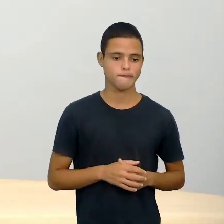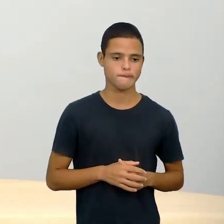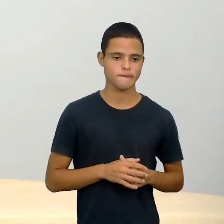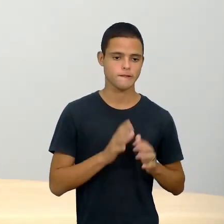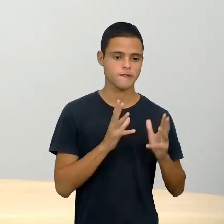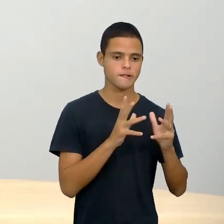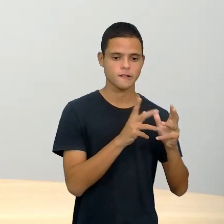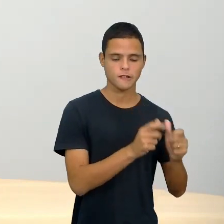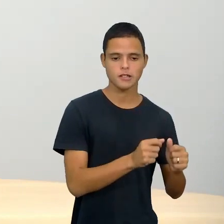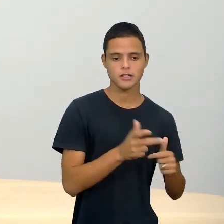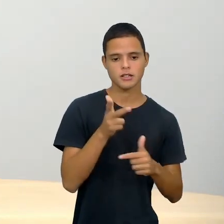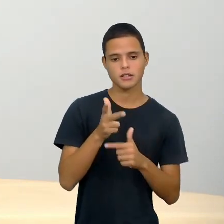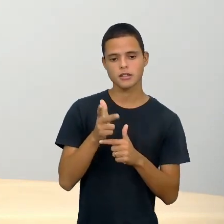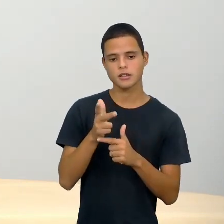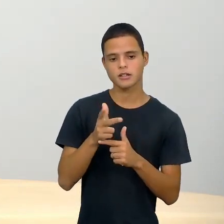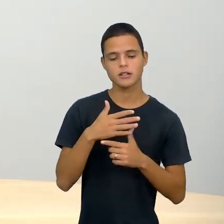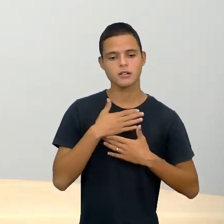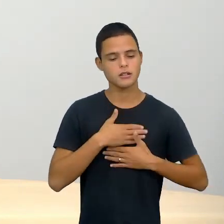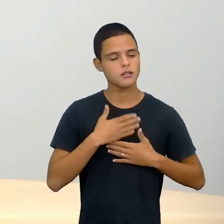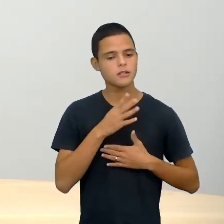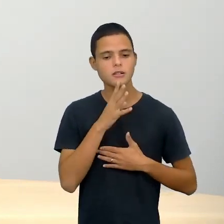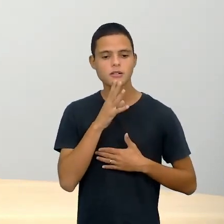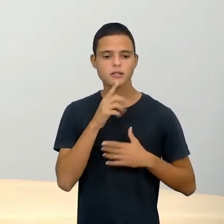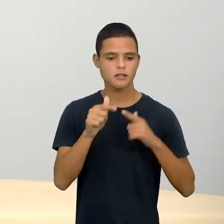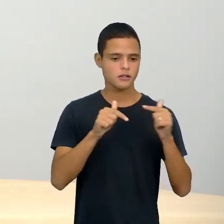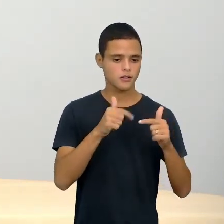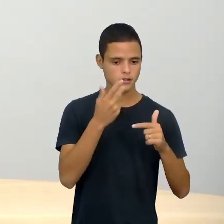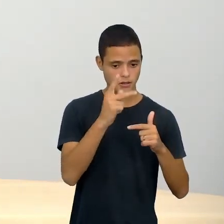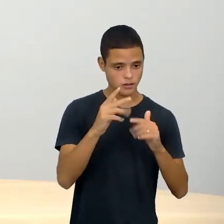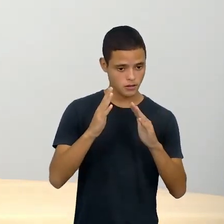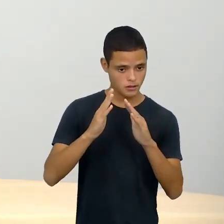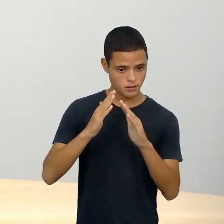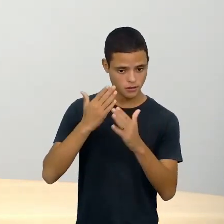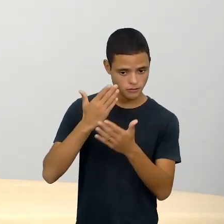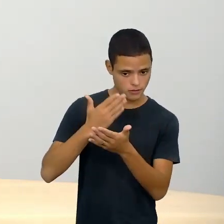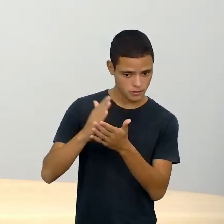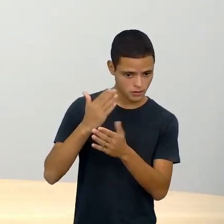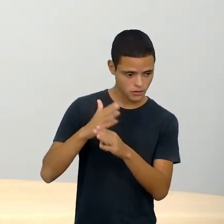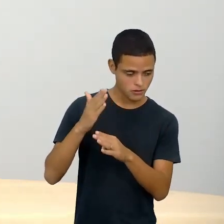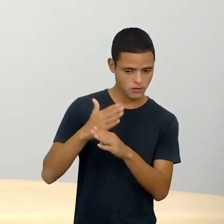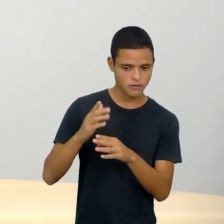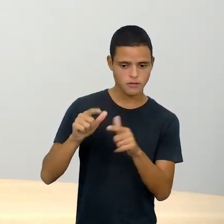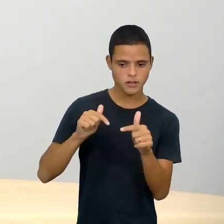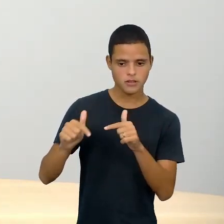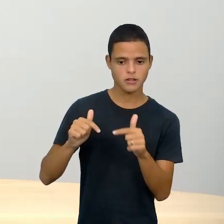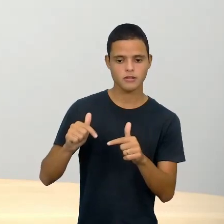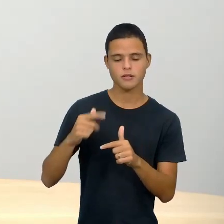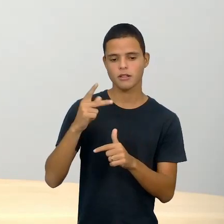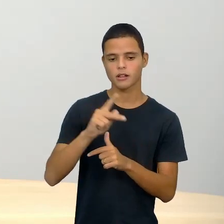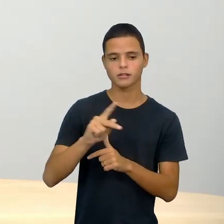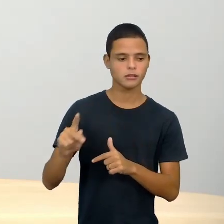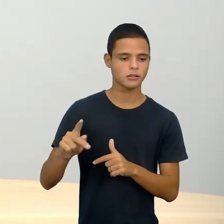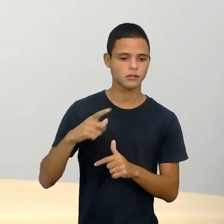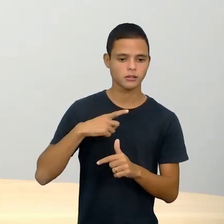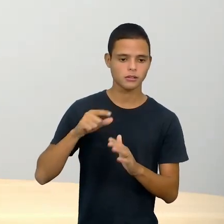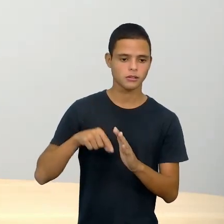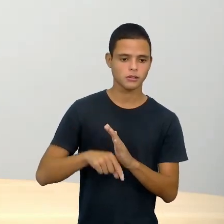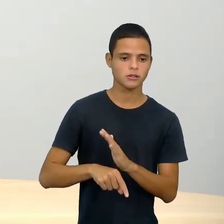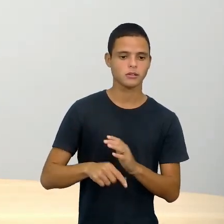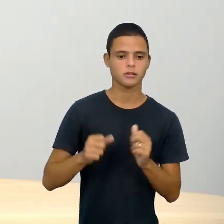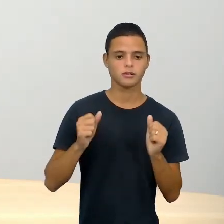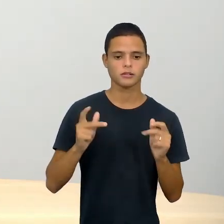essas lives e a gente gostaria de conhecer o trabalho do professor e da professora que está com esse